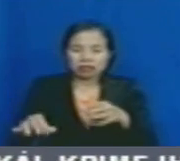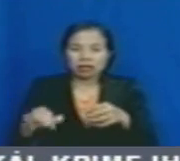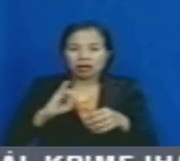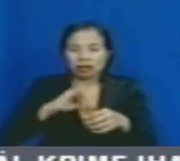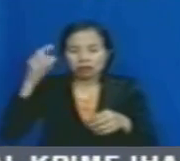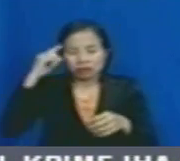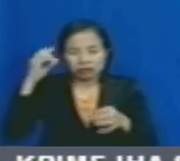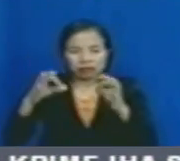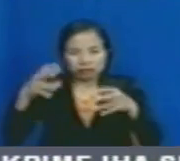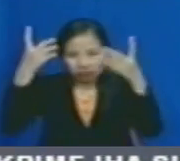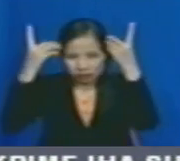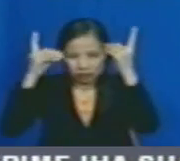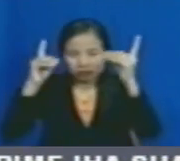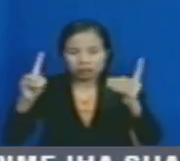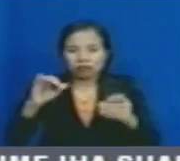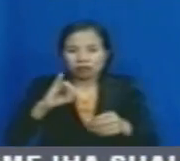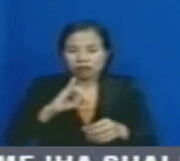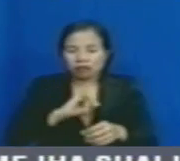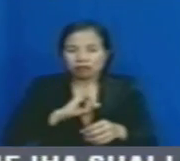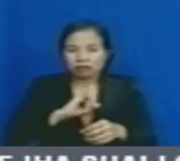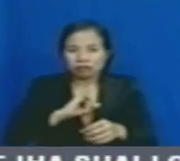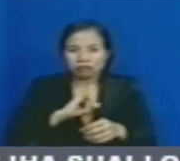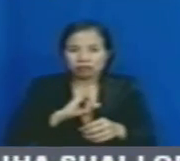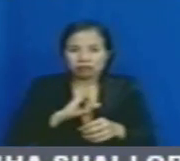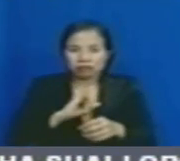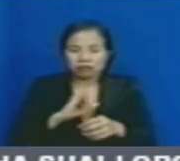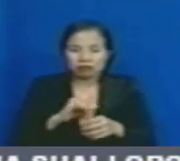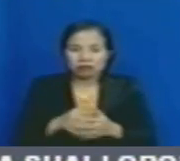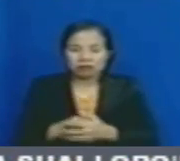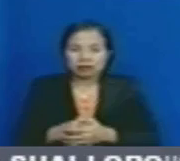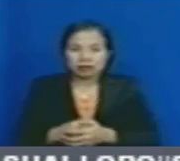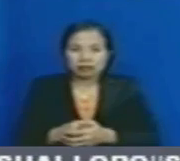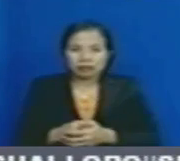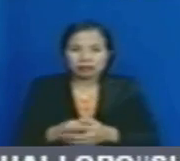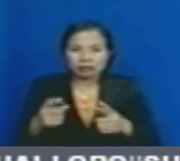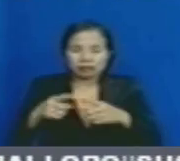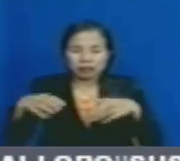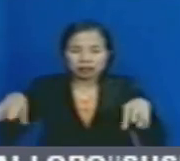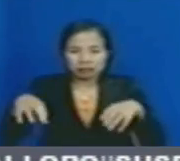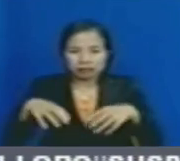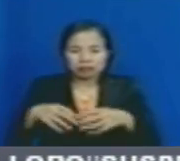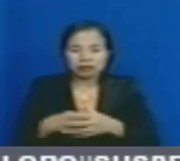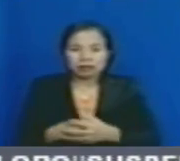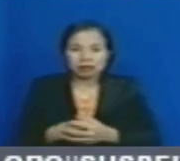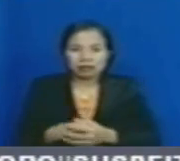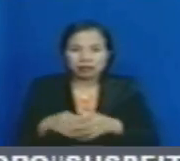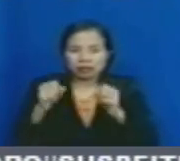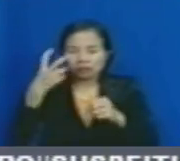dá, a um se construção para serviço sozinha, a do